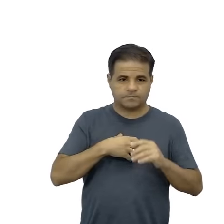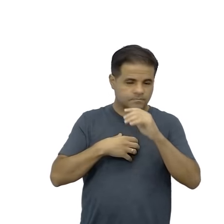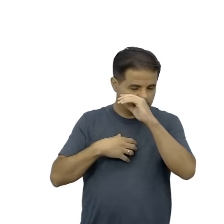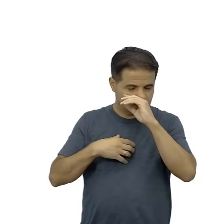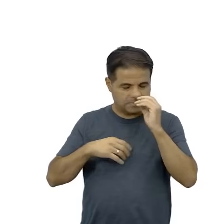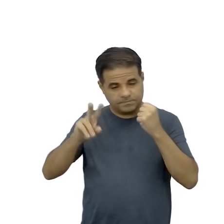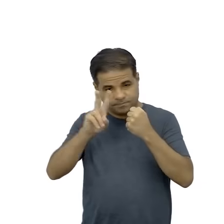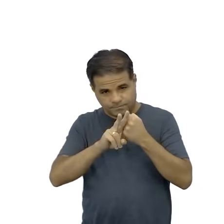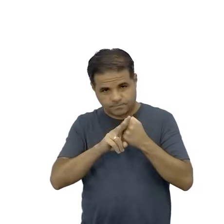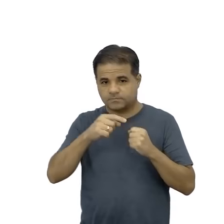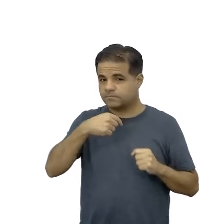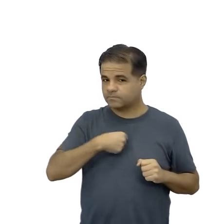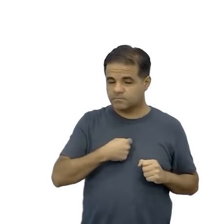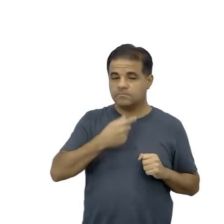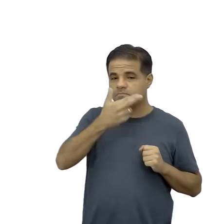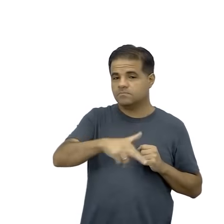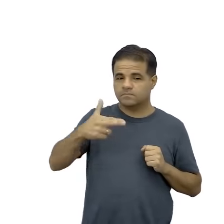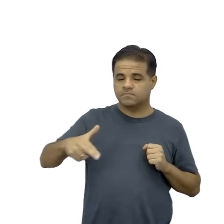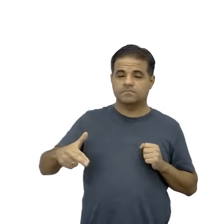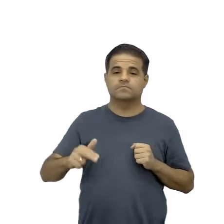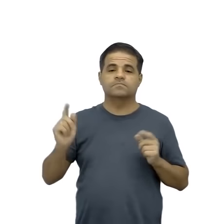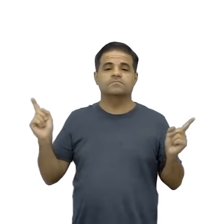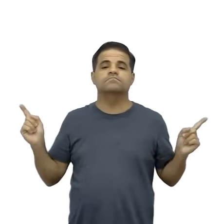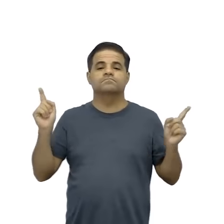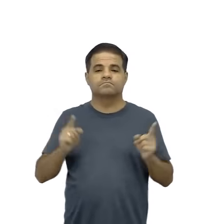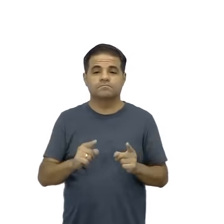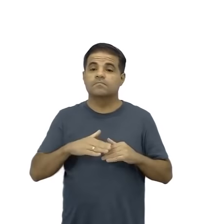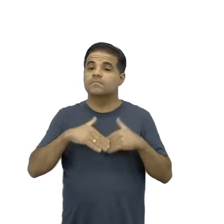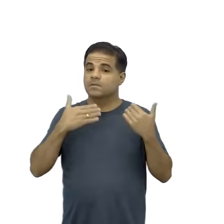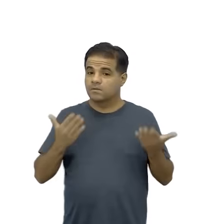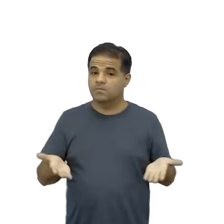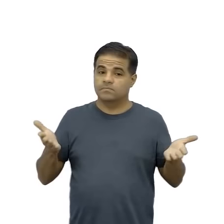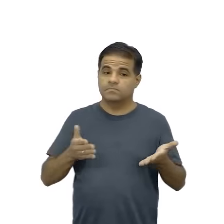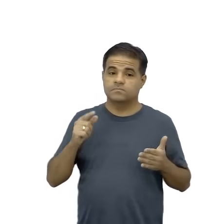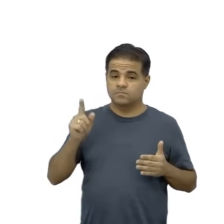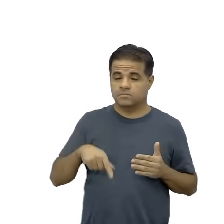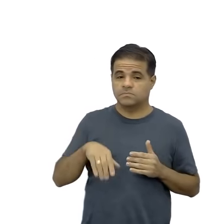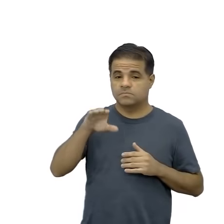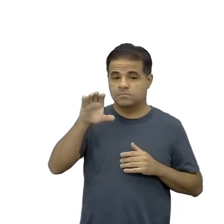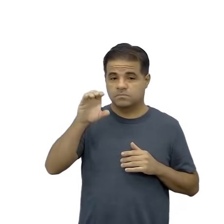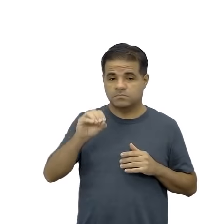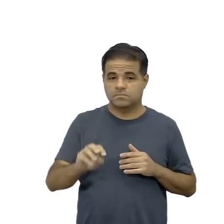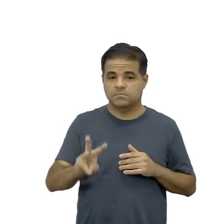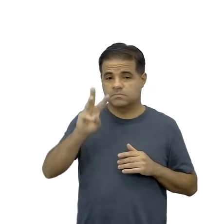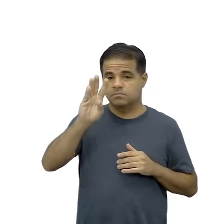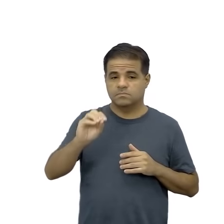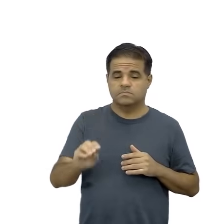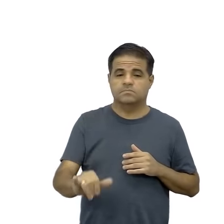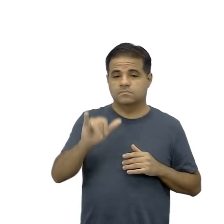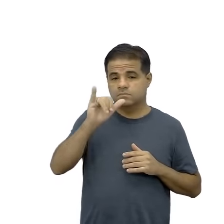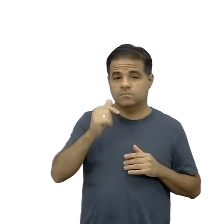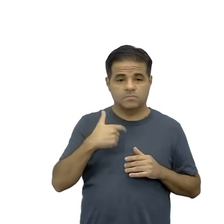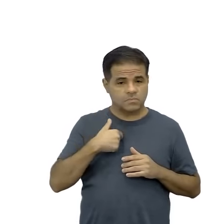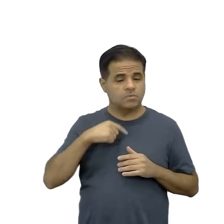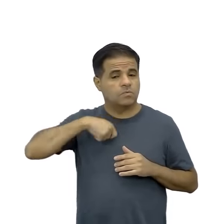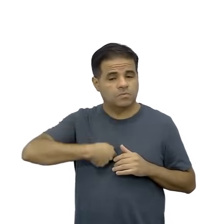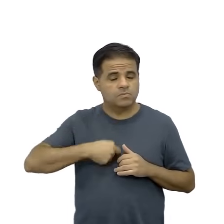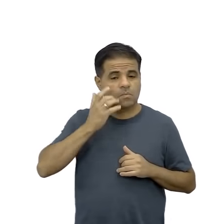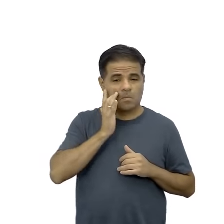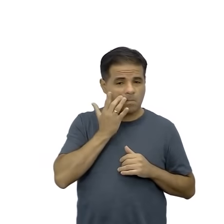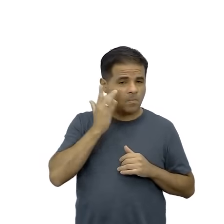verbal sou foi repetida no trecho, mas agora sou cowboy, sou